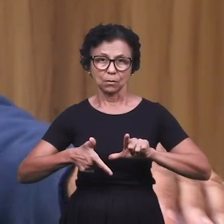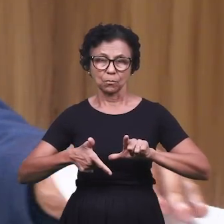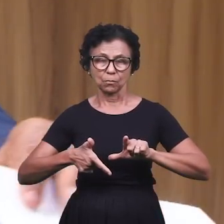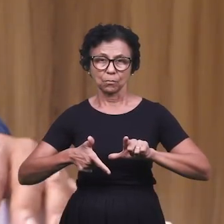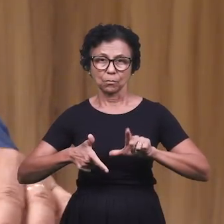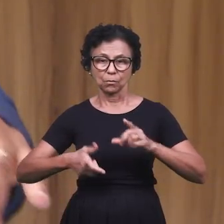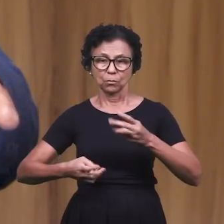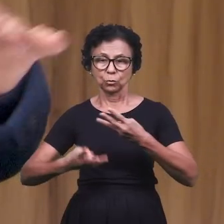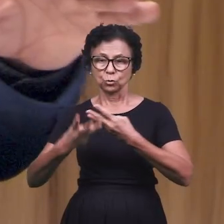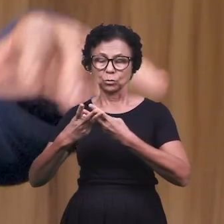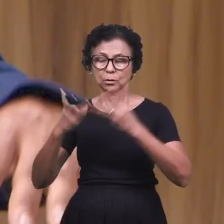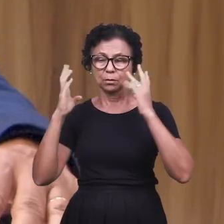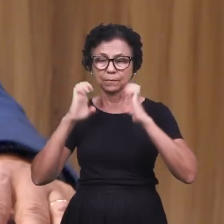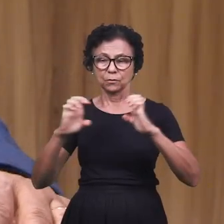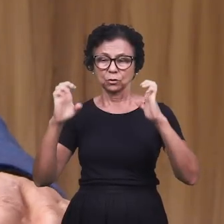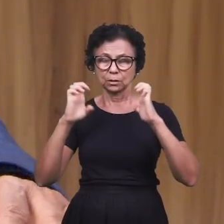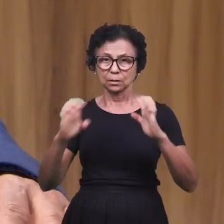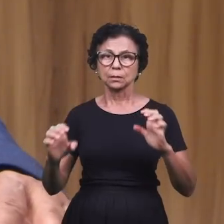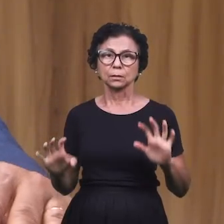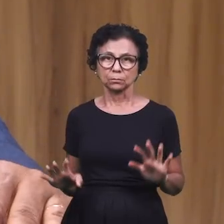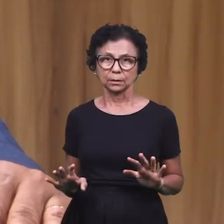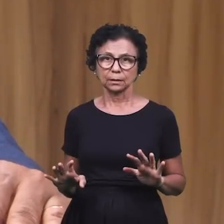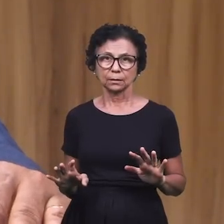repartiram, parece que repartiram, cada um foi para um lugar pregar, né?